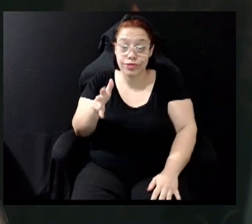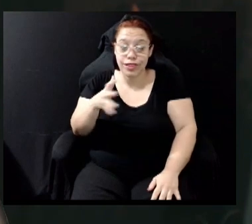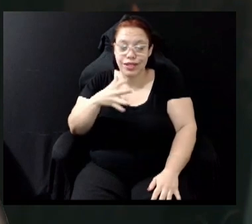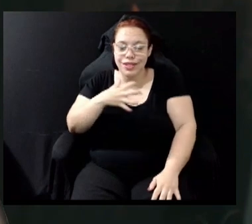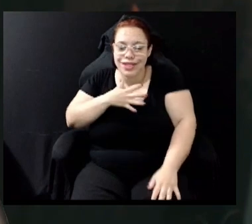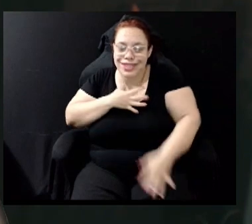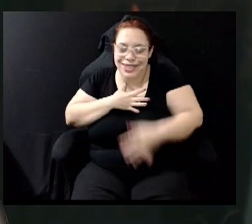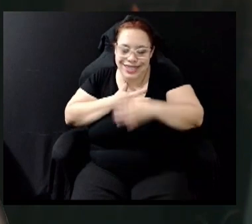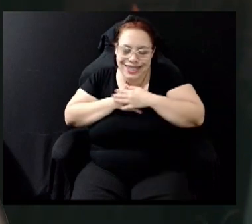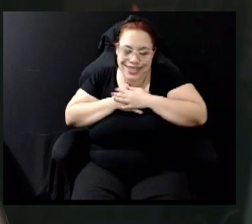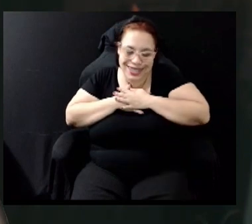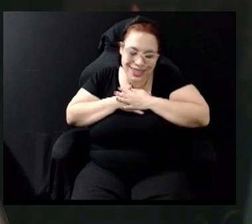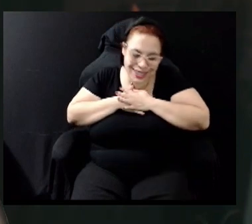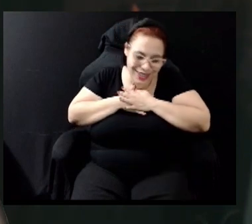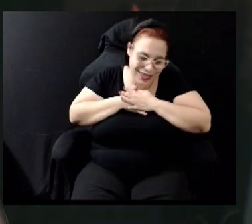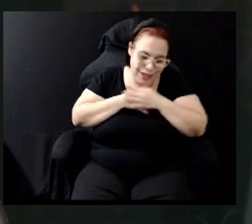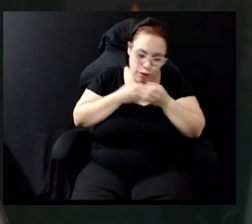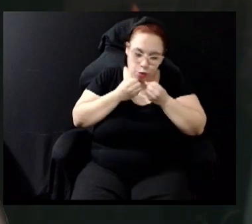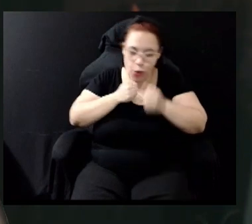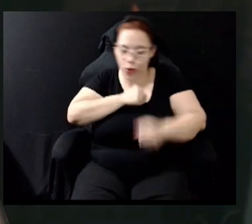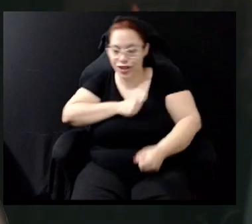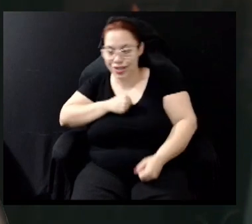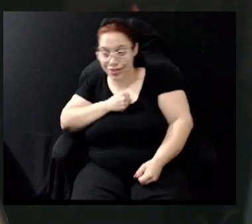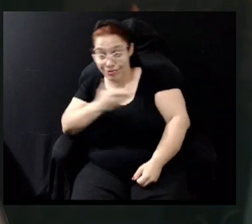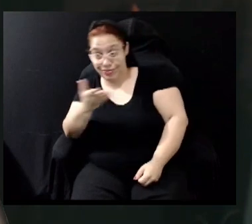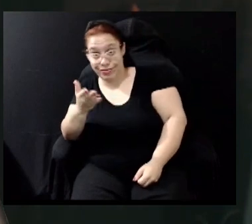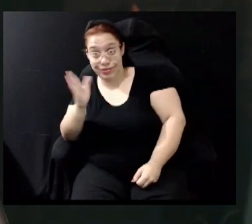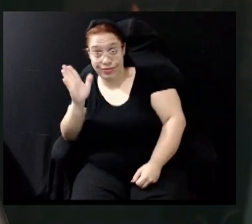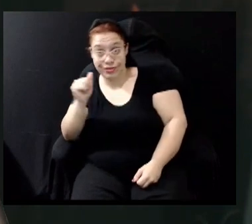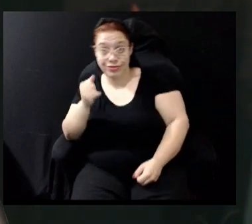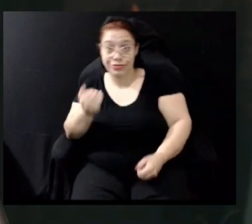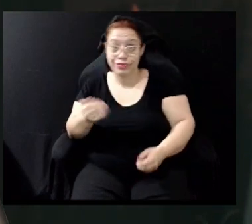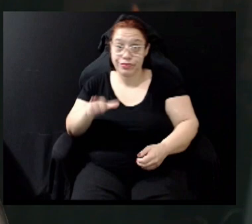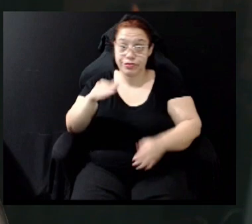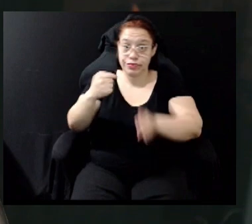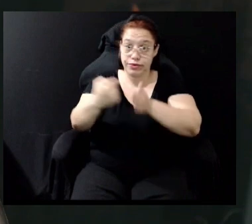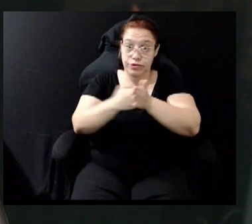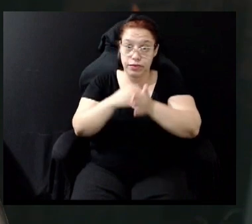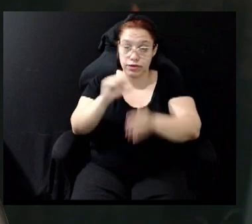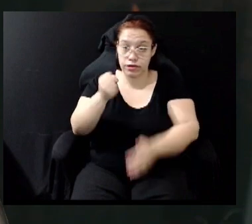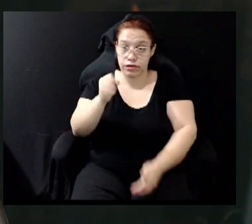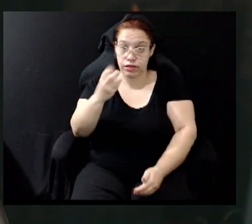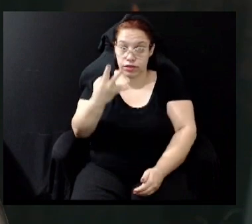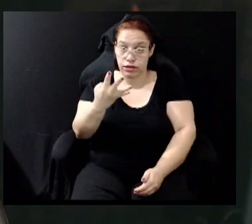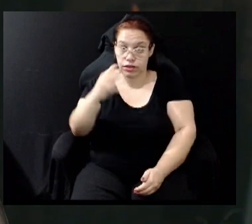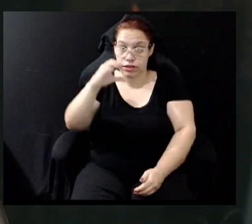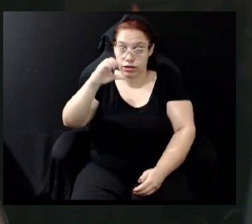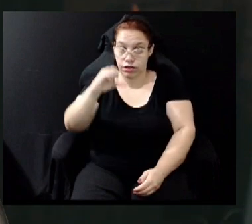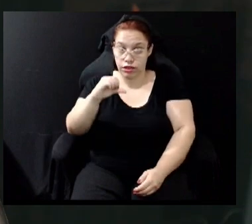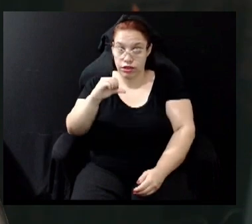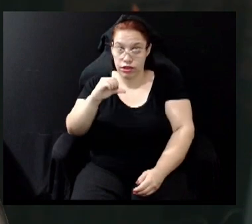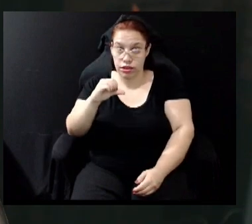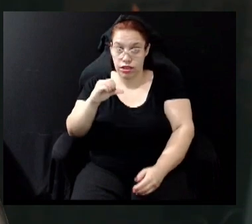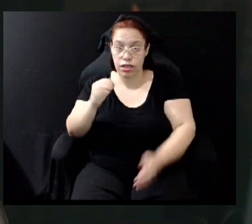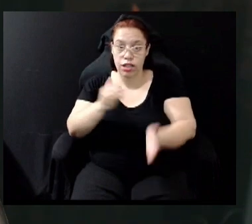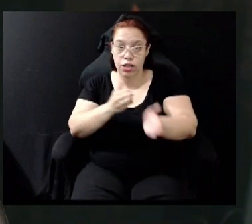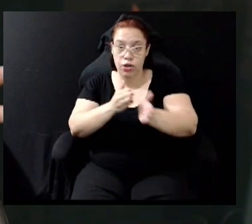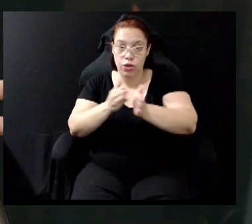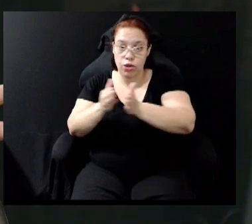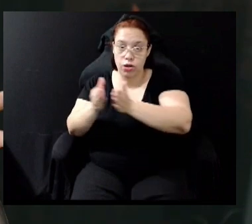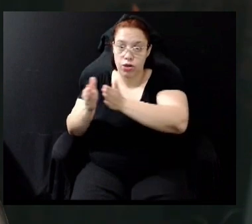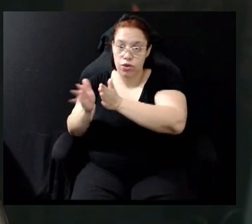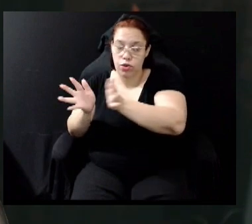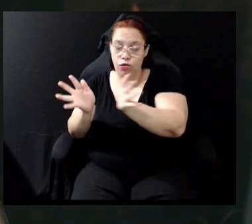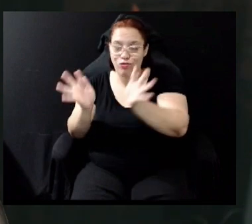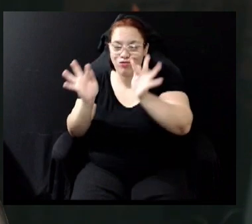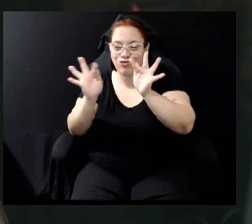coração, já dá uma coisa de saudade, né? Exato. Vamos lá, mais perguntas, agora 8 horas e 49 minutinhos, a gente já vai caminhando para o fim do